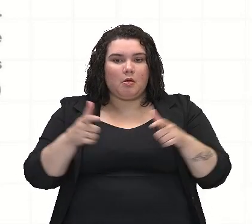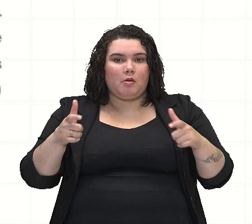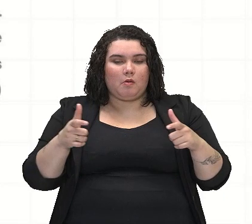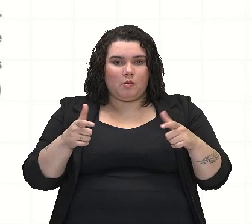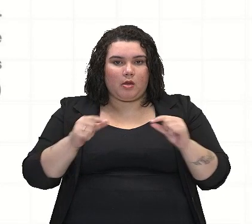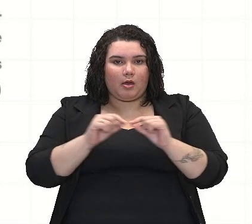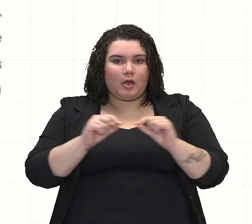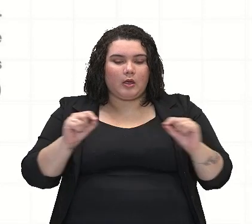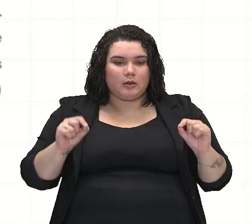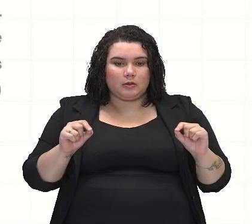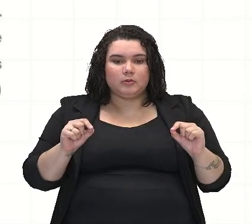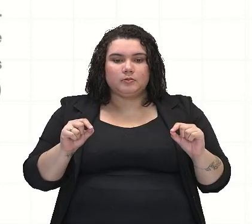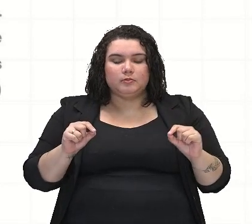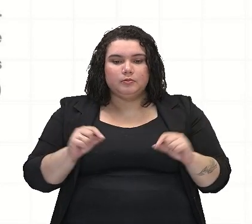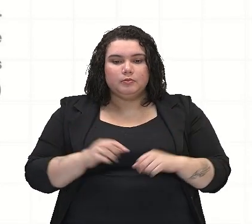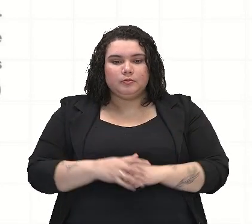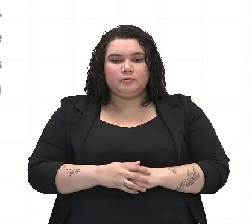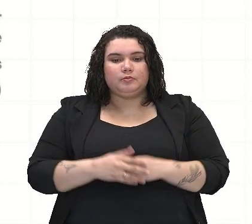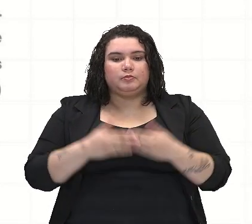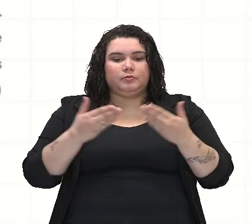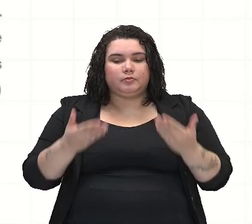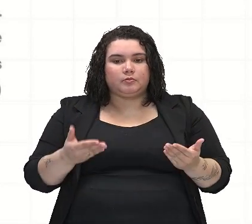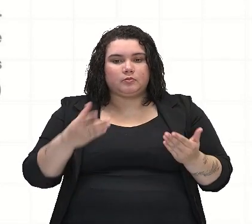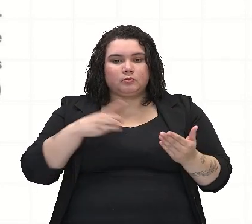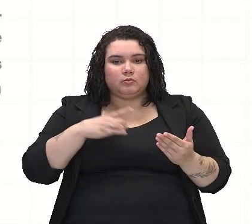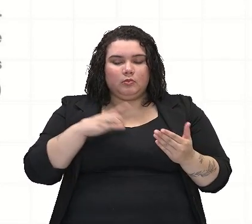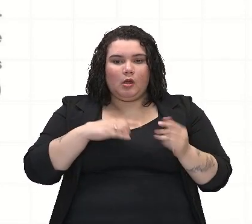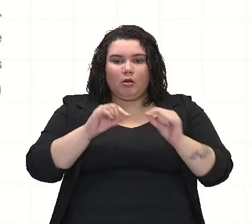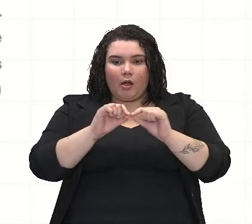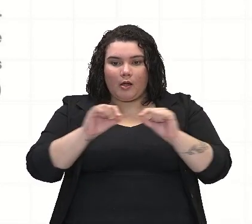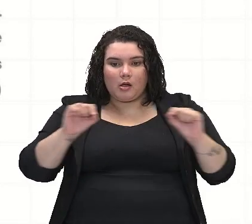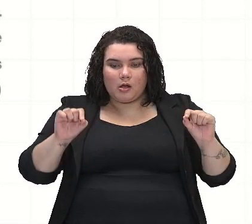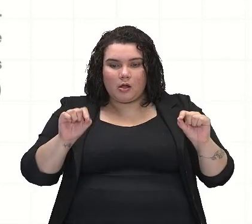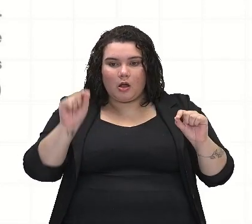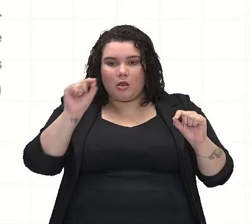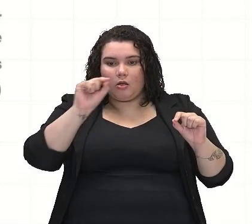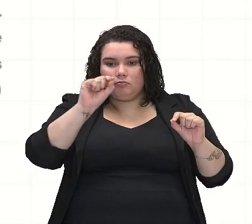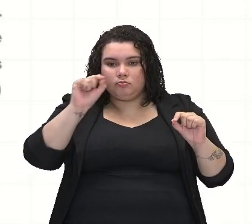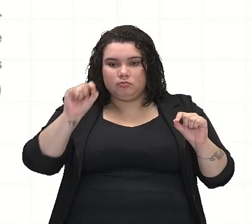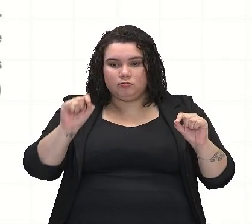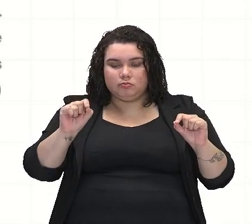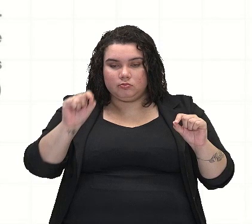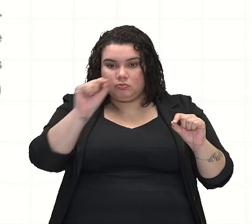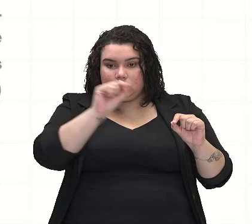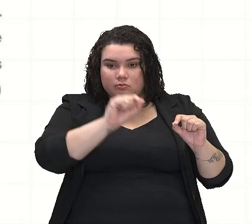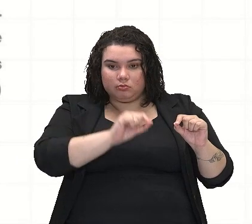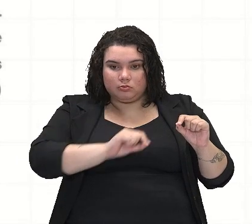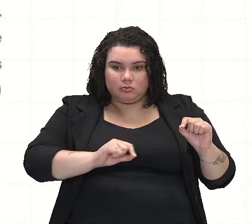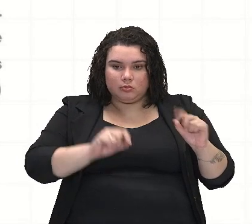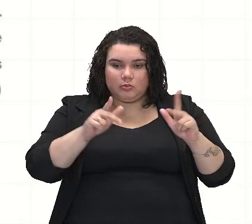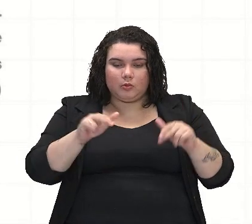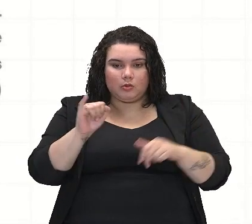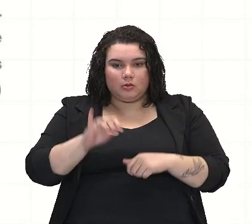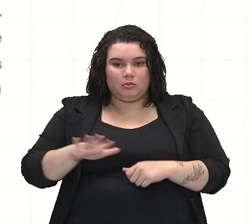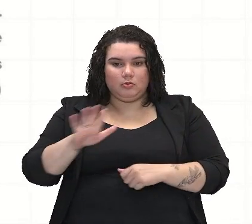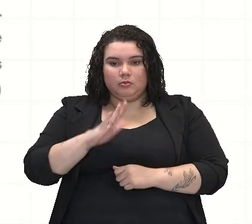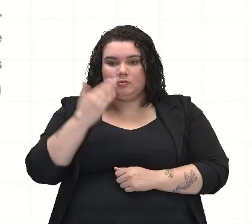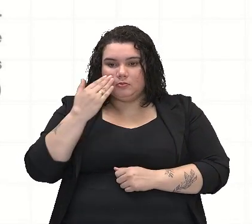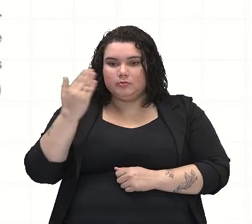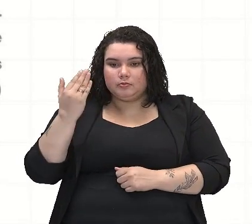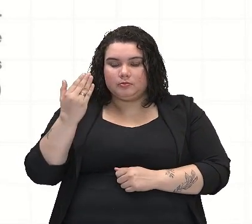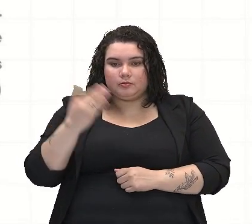Então, traça-se uma circunferência, como mostra a imagem. Bem, o que aconteceu